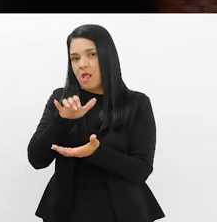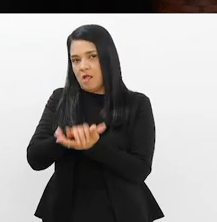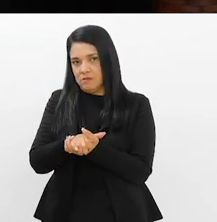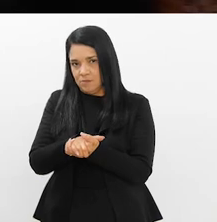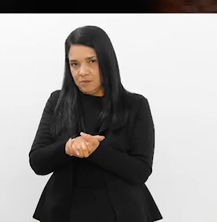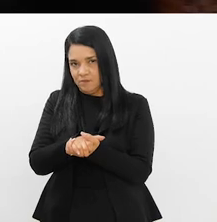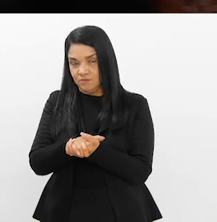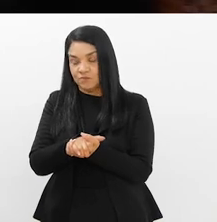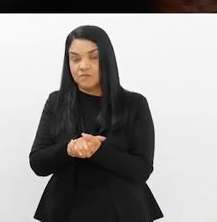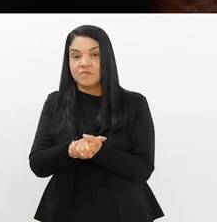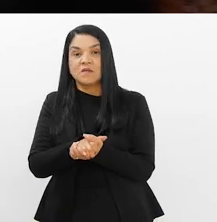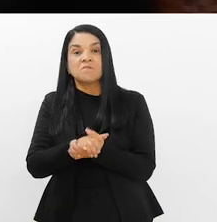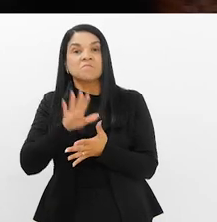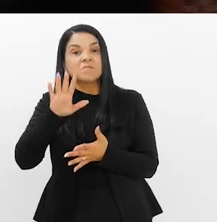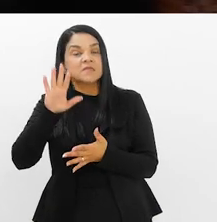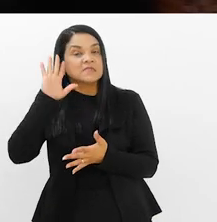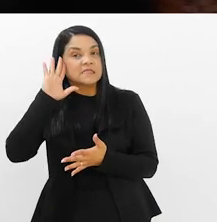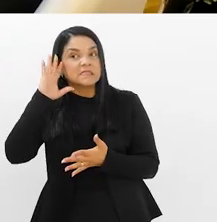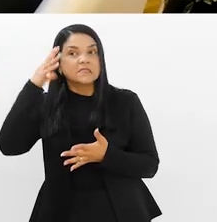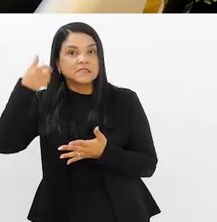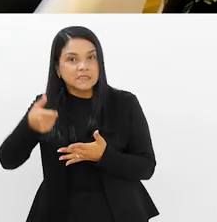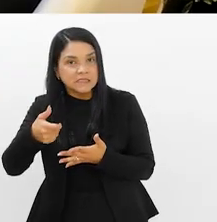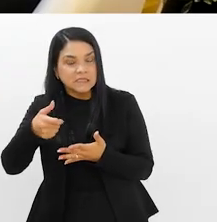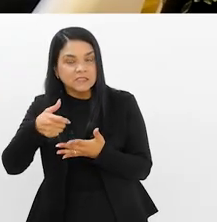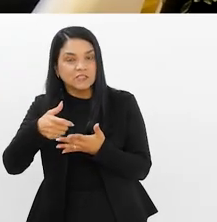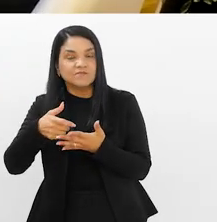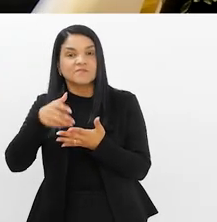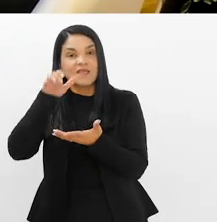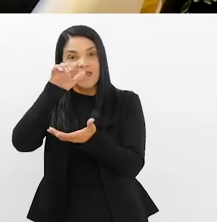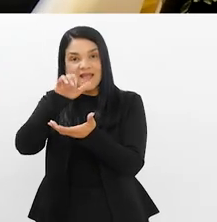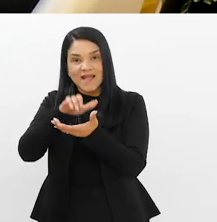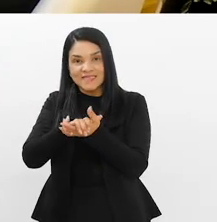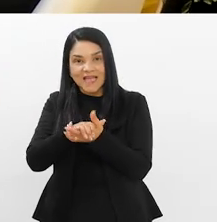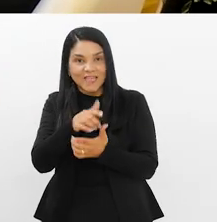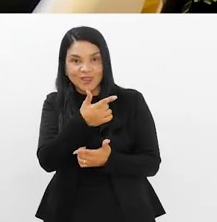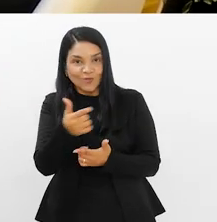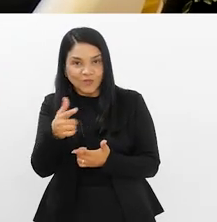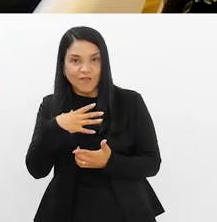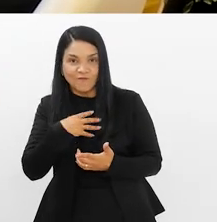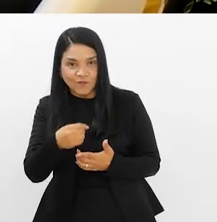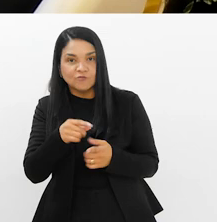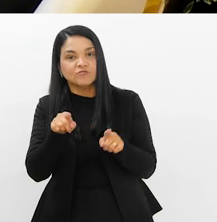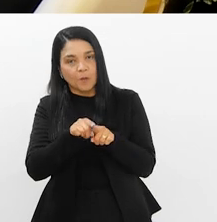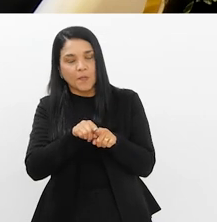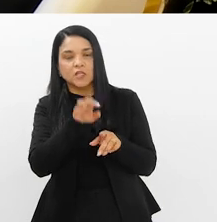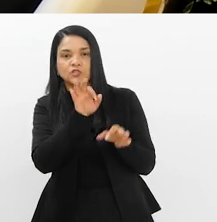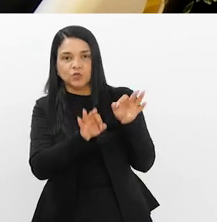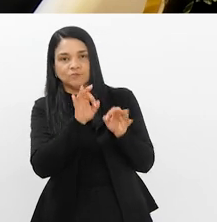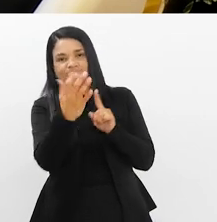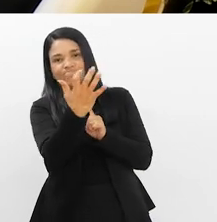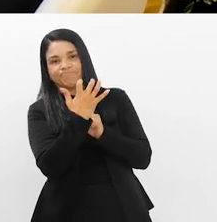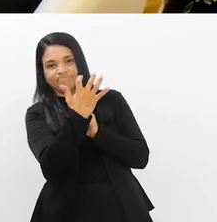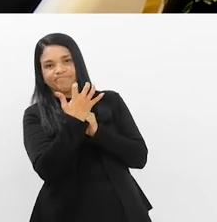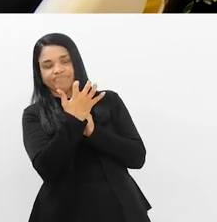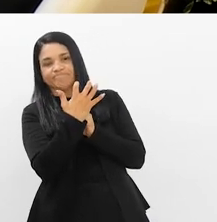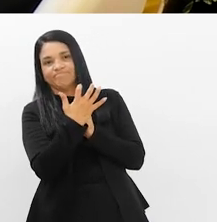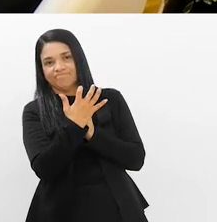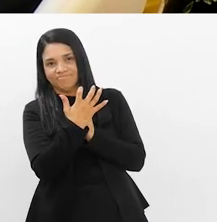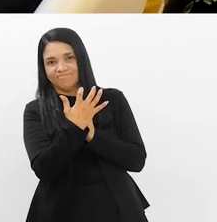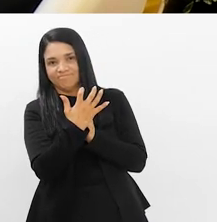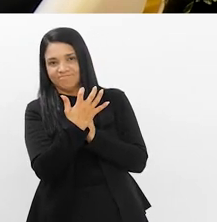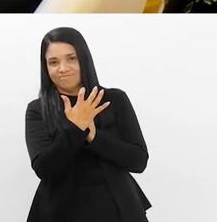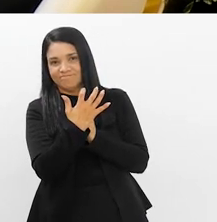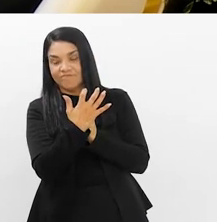uma família, digamos assim. Mas se a mulher decide casar e decide não ter filhos... Também. Ela também sofre uma